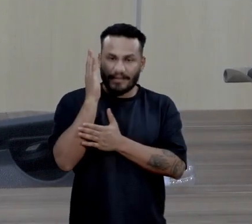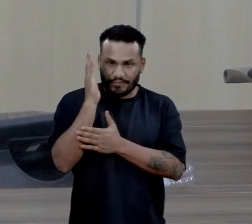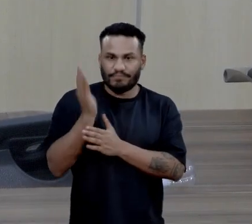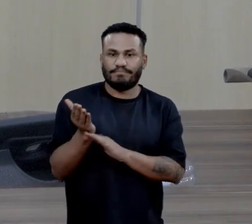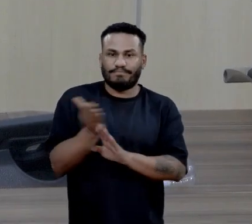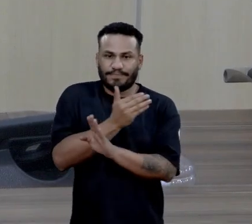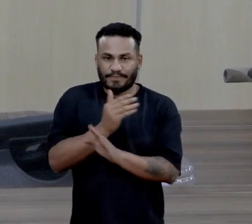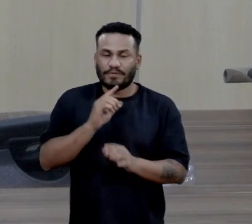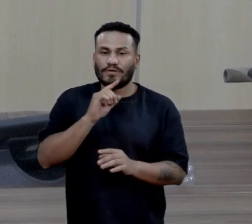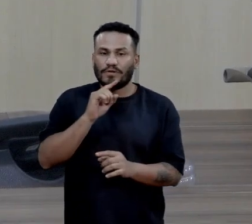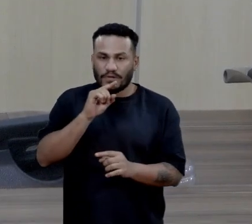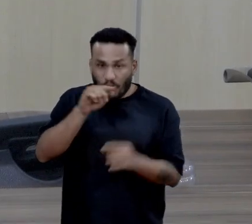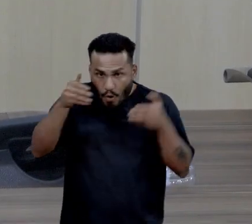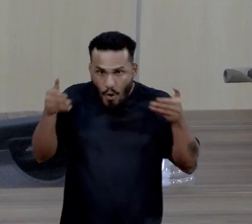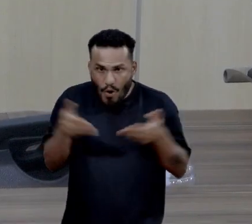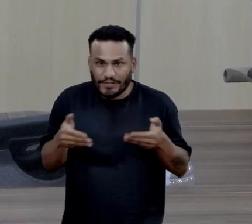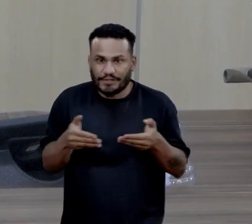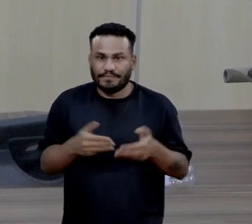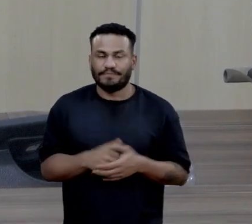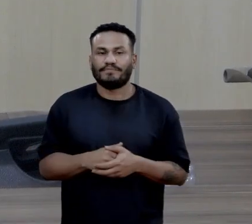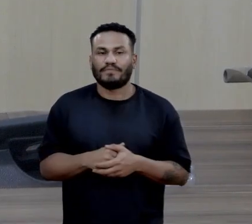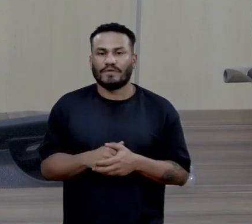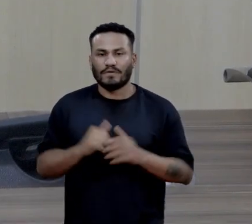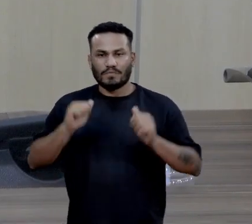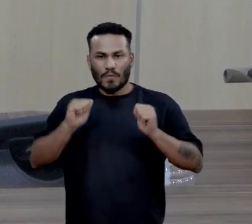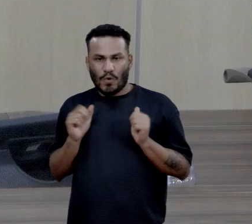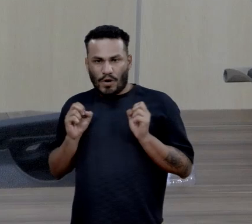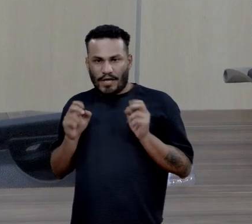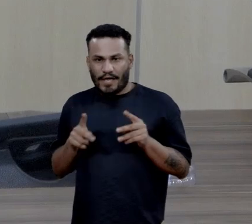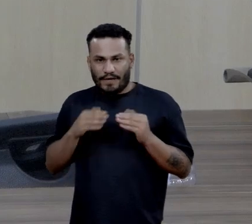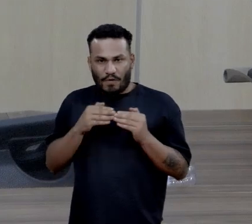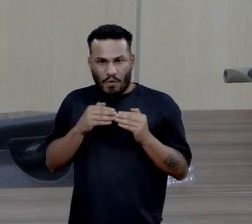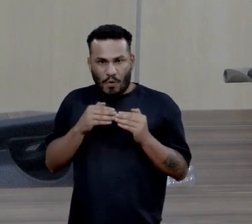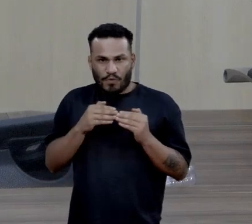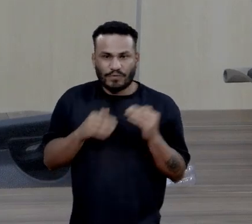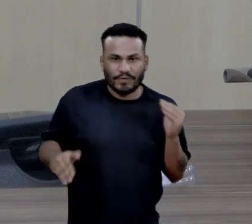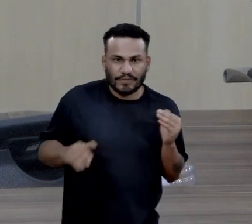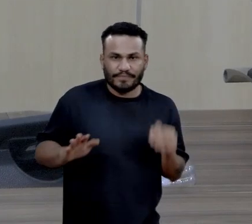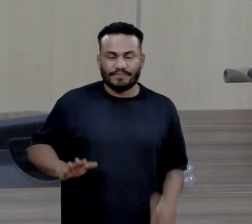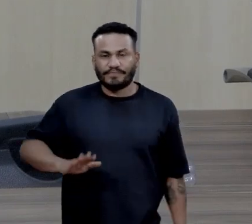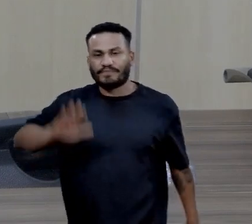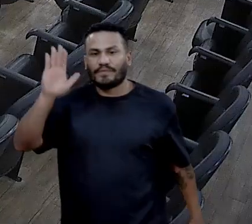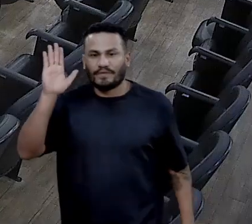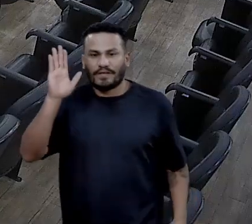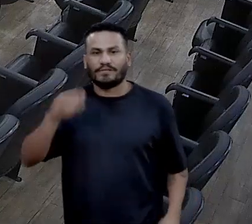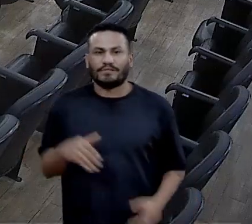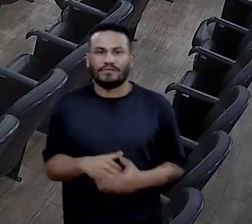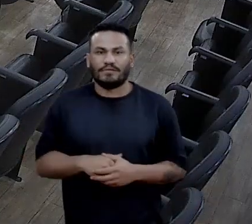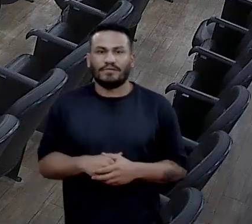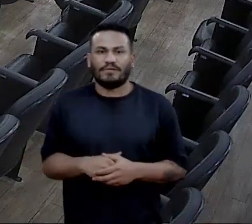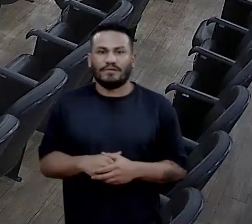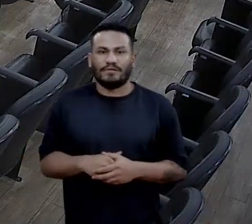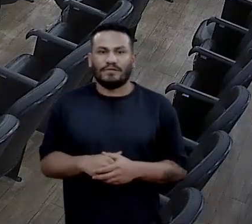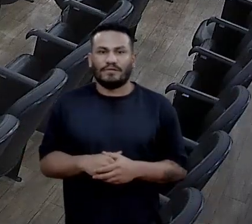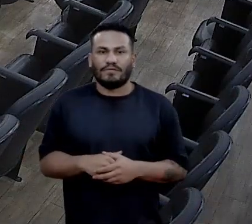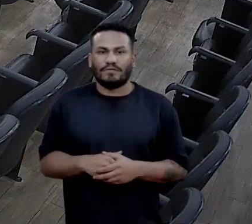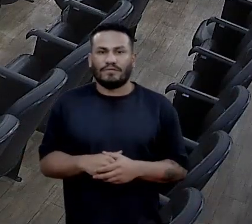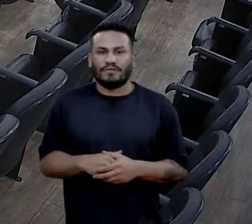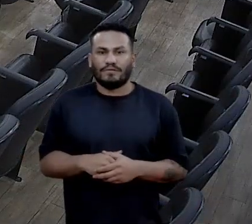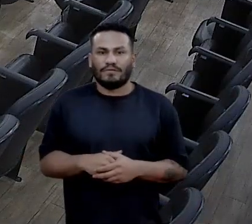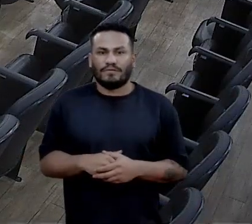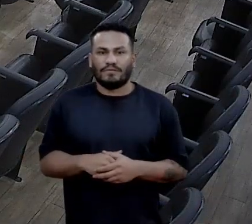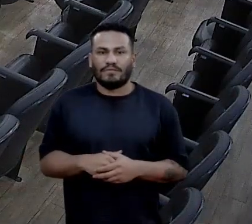em urgentíssimo na manhã de hoje. Os favoráveis permaneçam como estão, os contrários se manifestem.